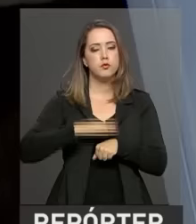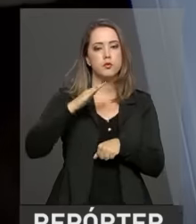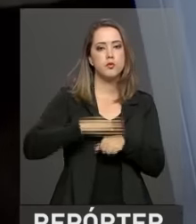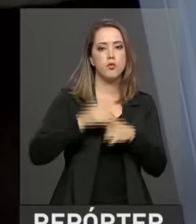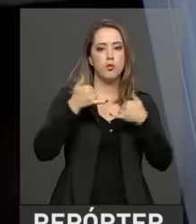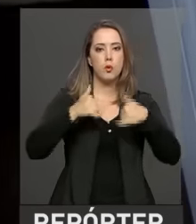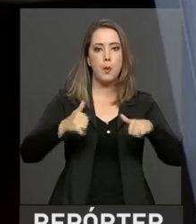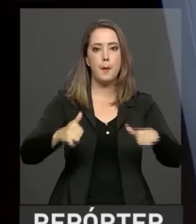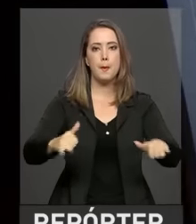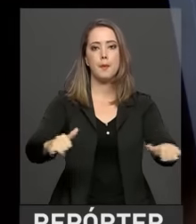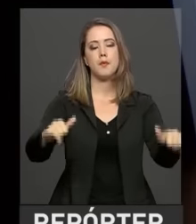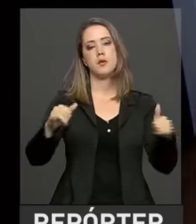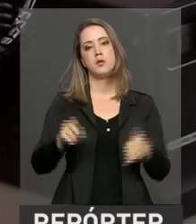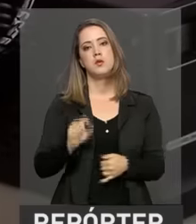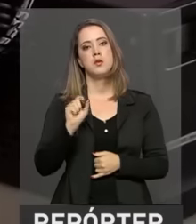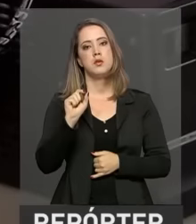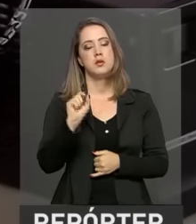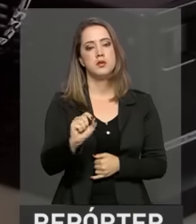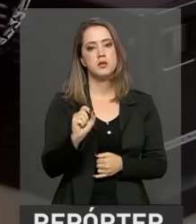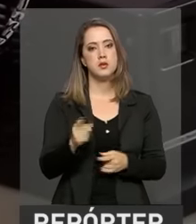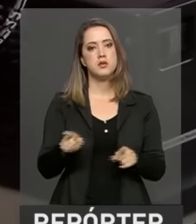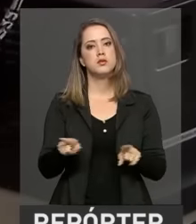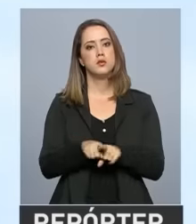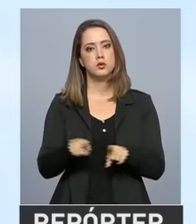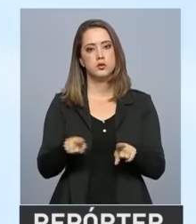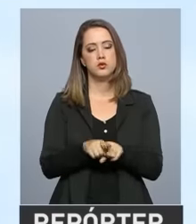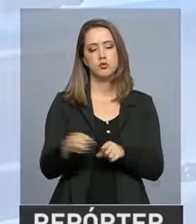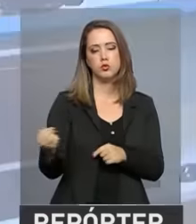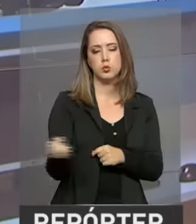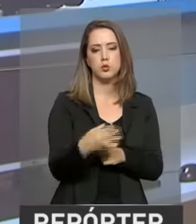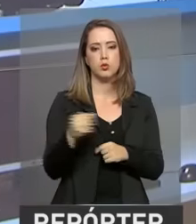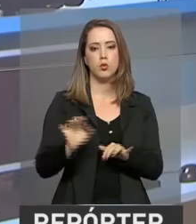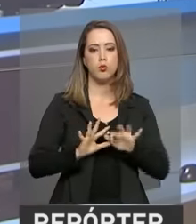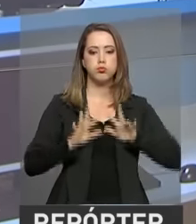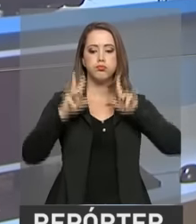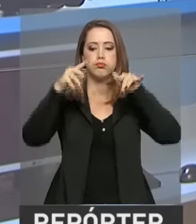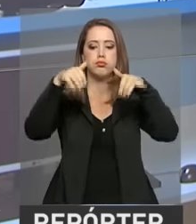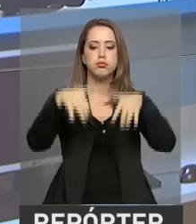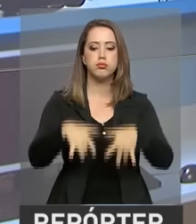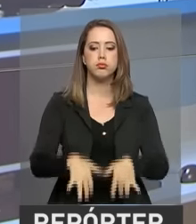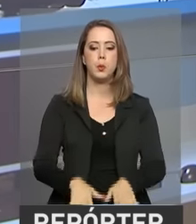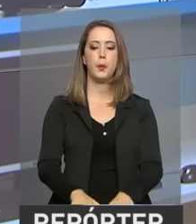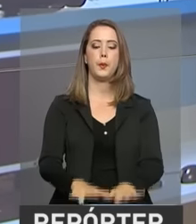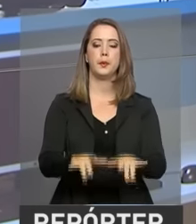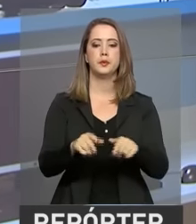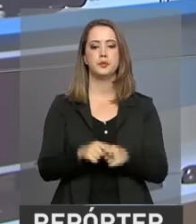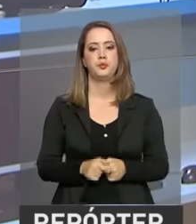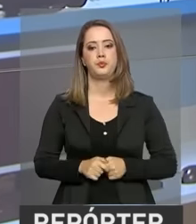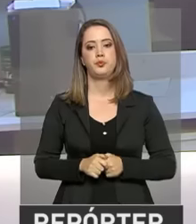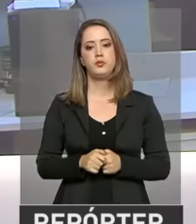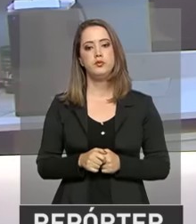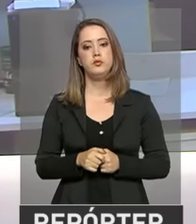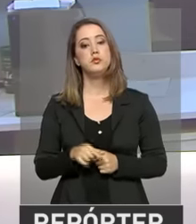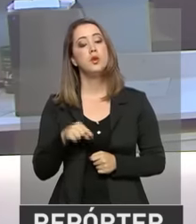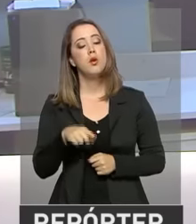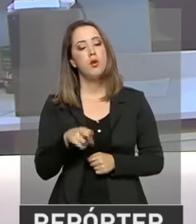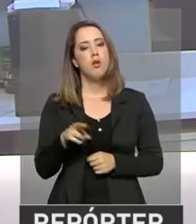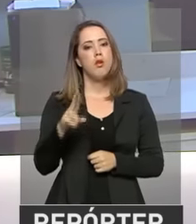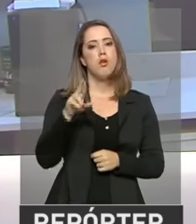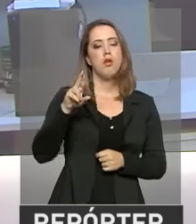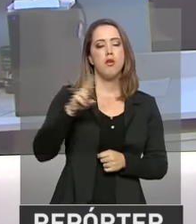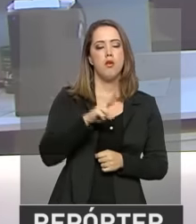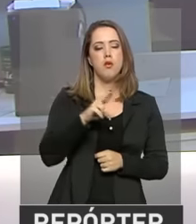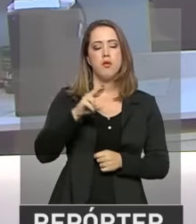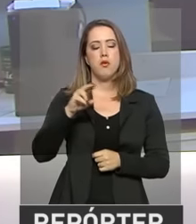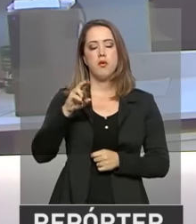disponível Com redução de demanda e a adição de novas usinas ao sistema elétrico do país e a Receita Federal